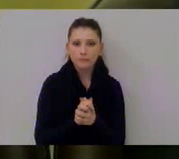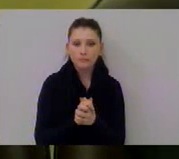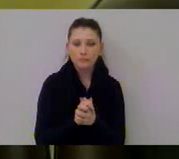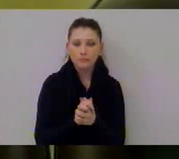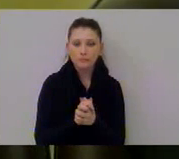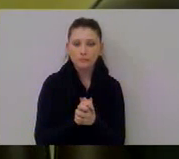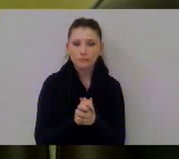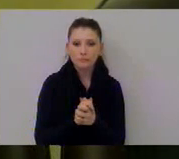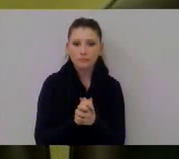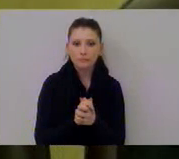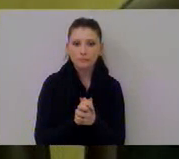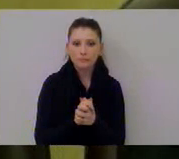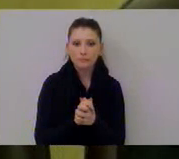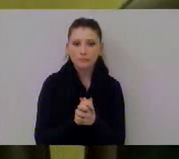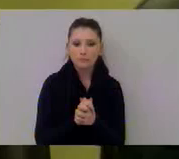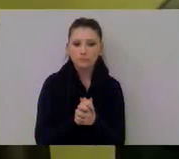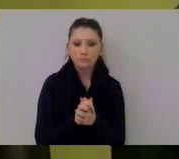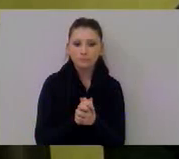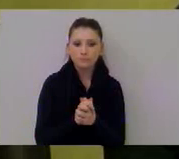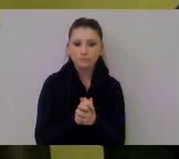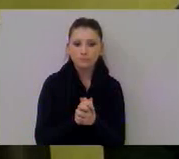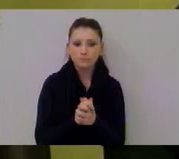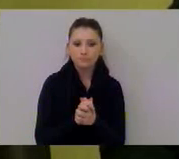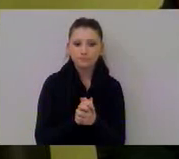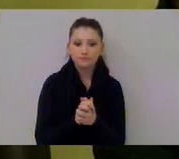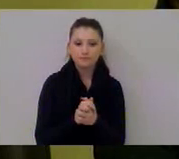A situação do esgoto